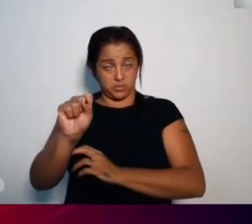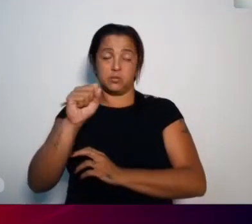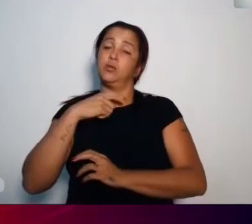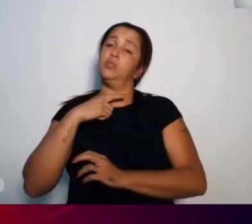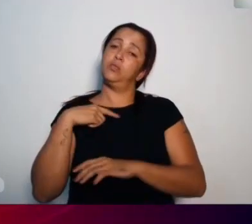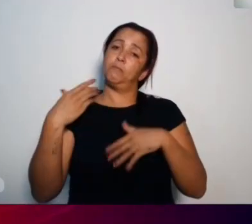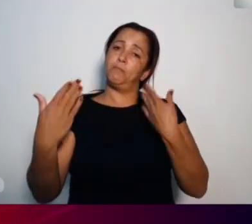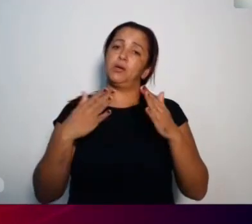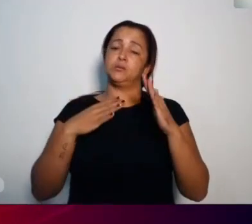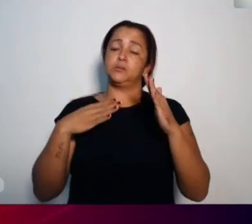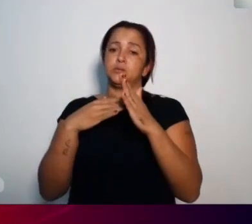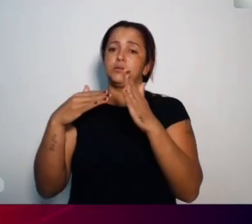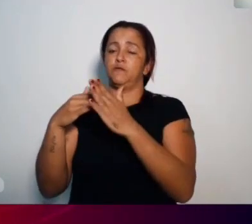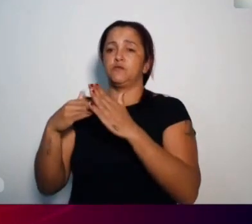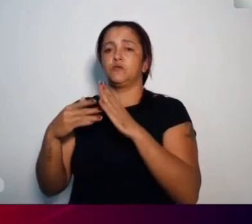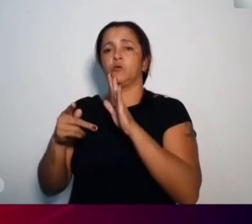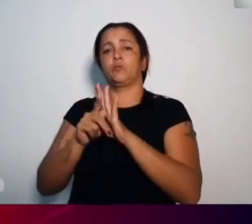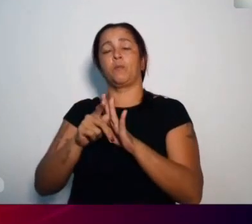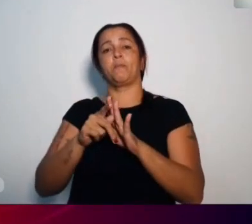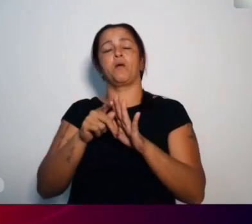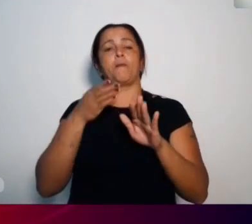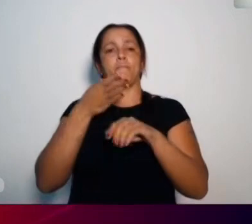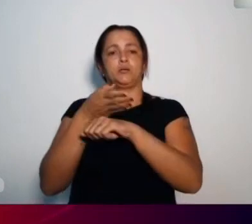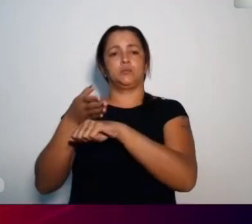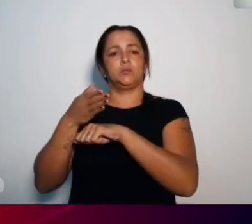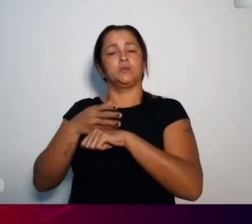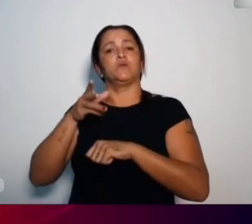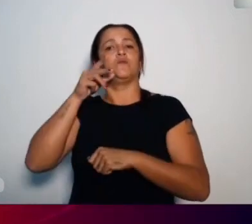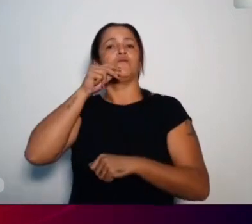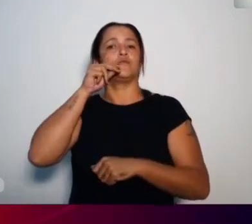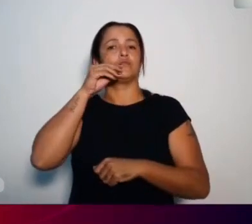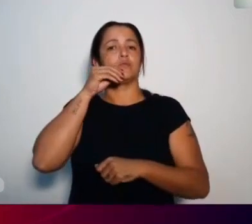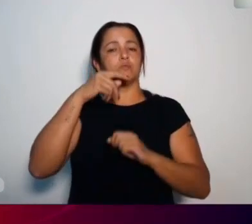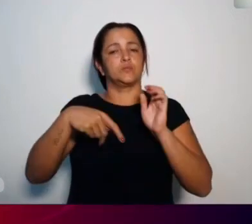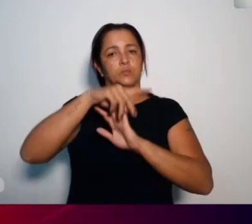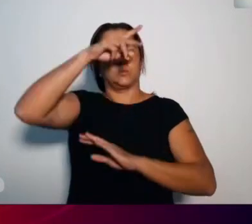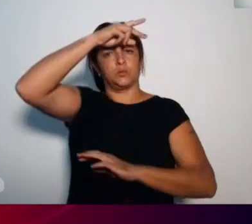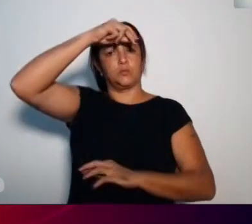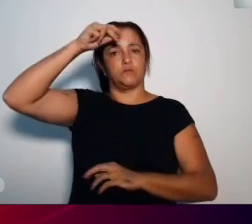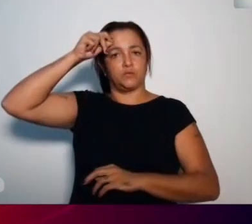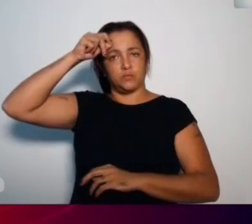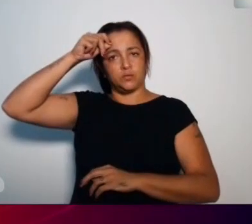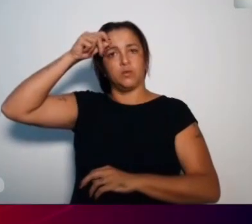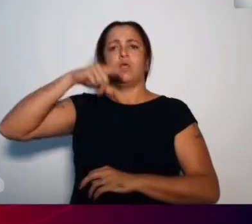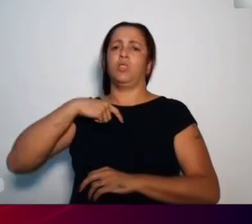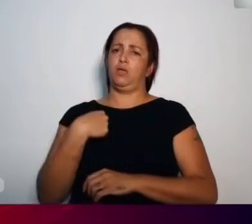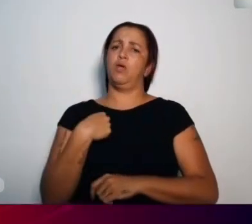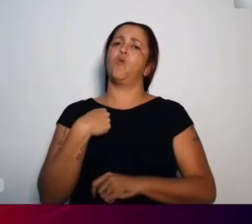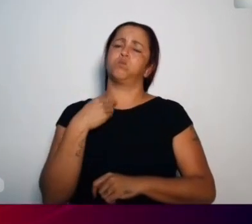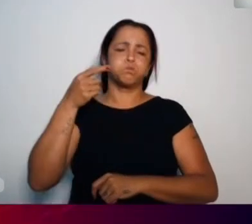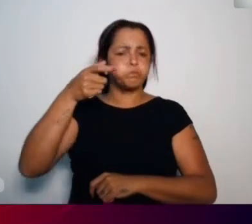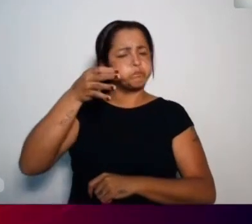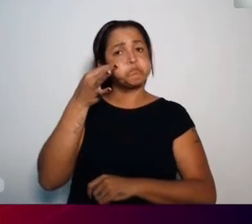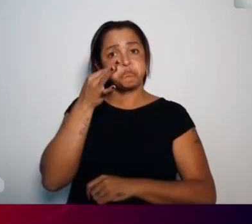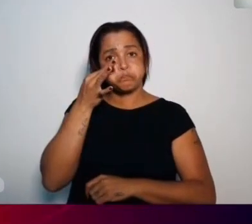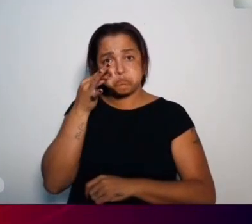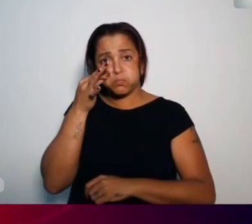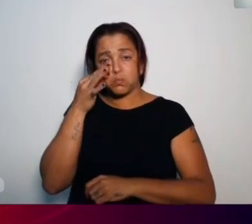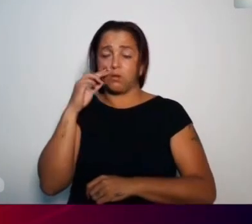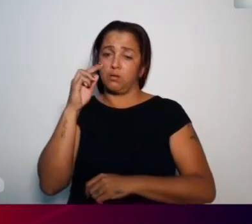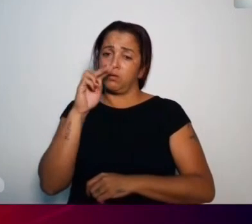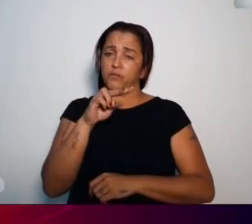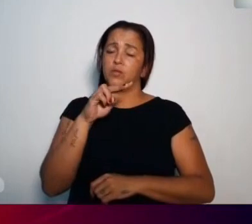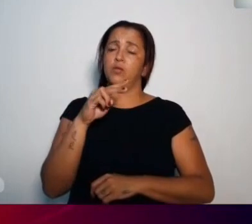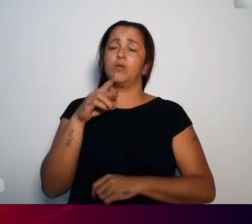a participação de funcionários da prefeitura, e a última que eu presenciei, eu vi funcionários com a